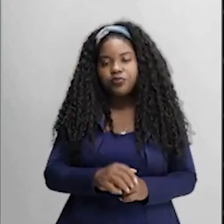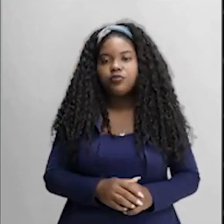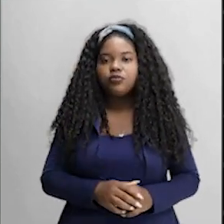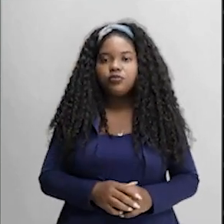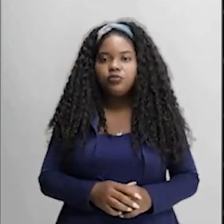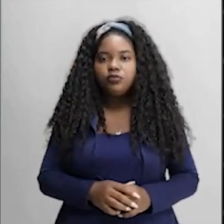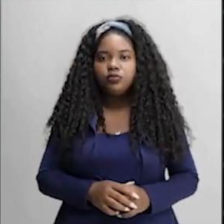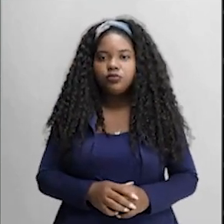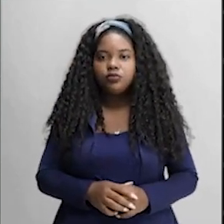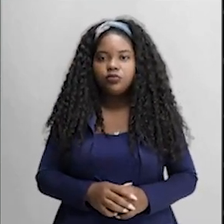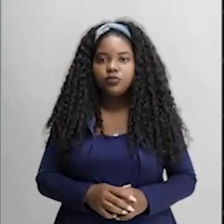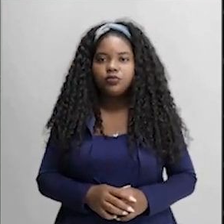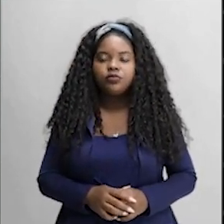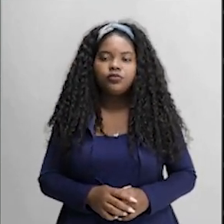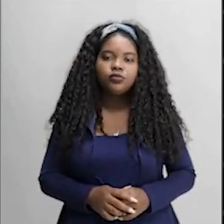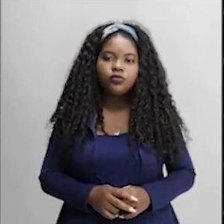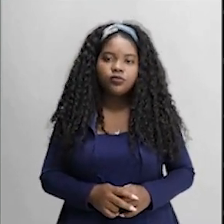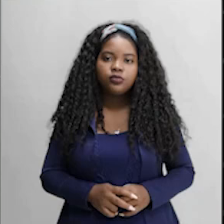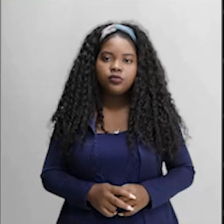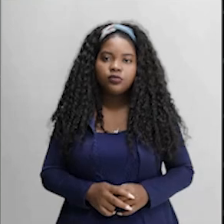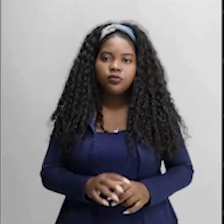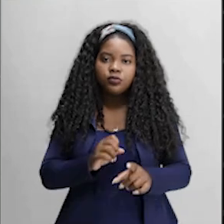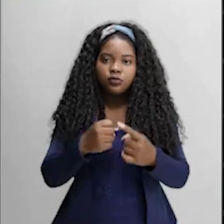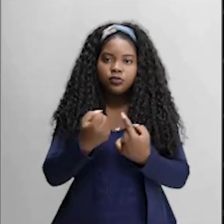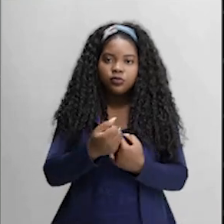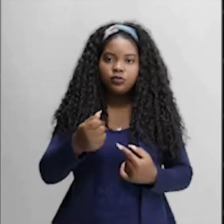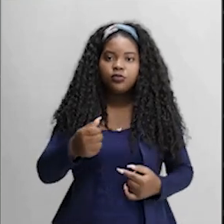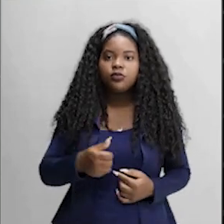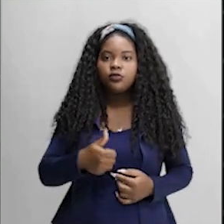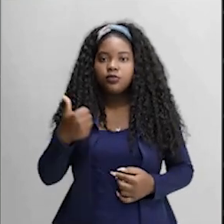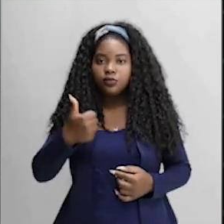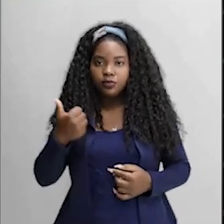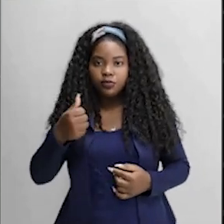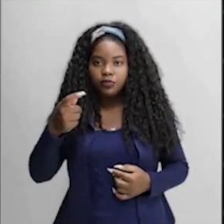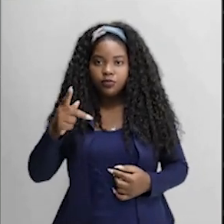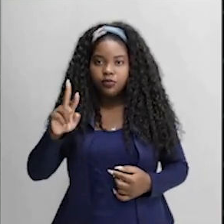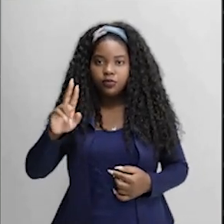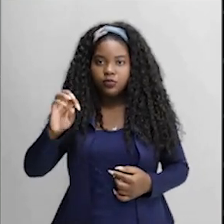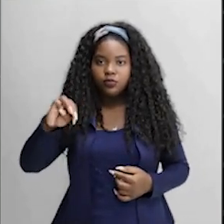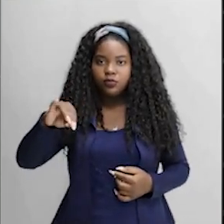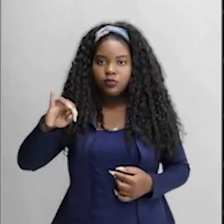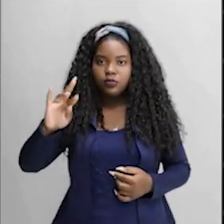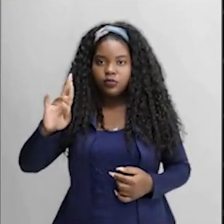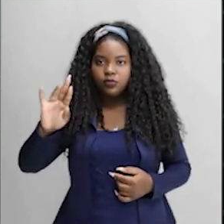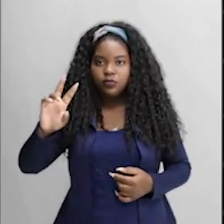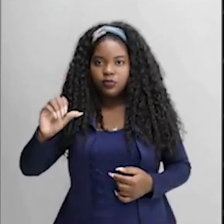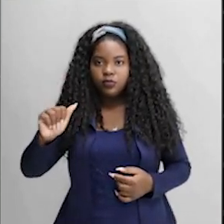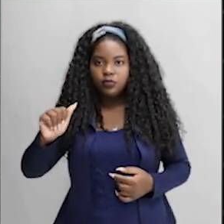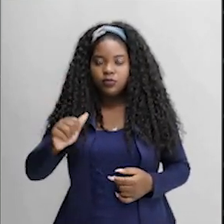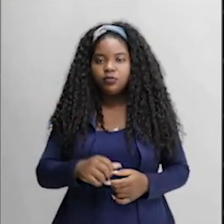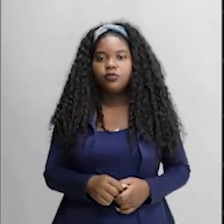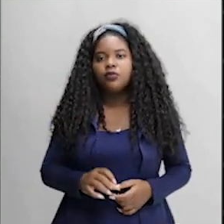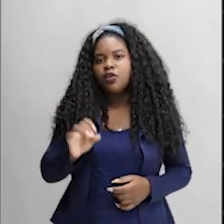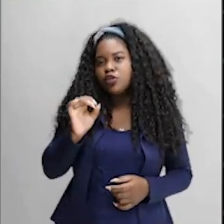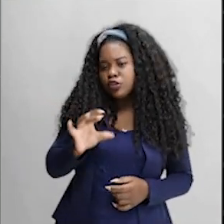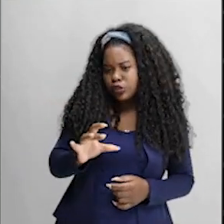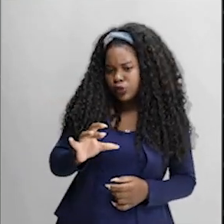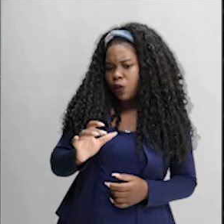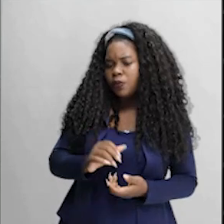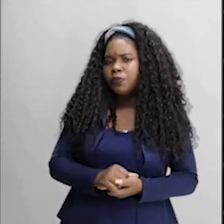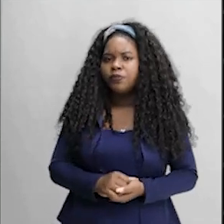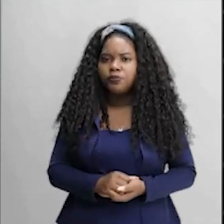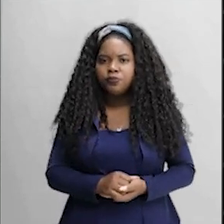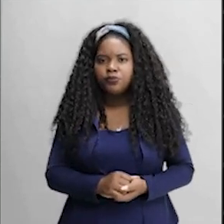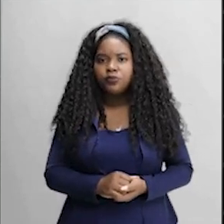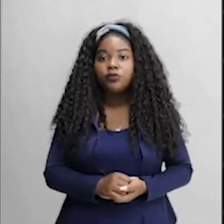sociedades primitivas, certo? Preste atenção nesse detalhe. Eu não estou dizendo que é somente nelas, eu estou